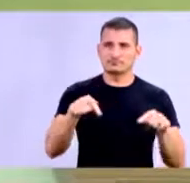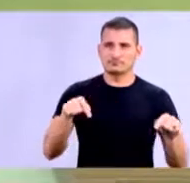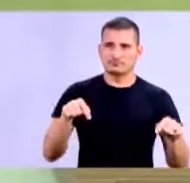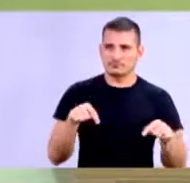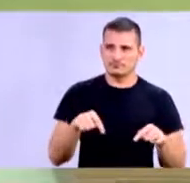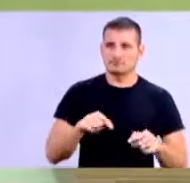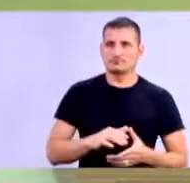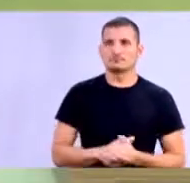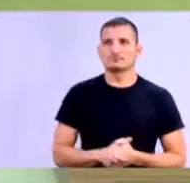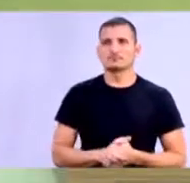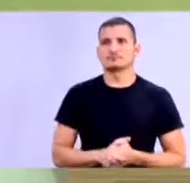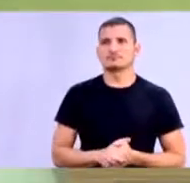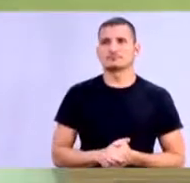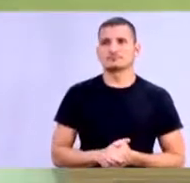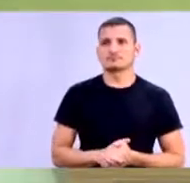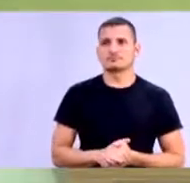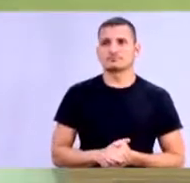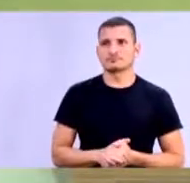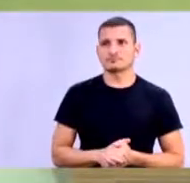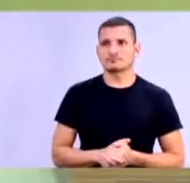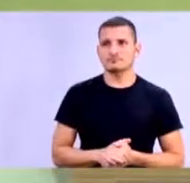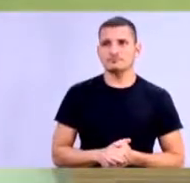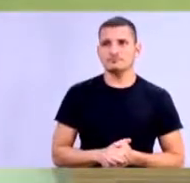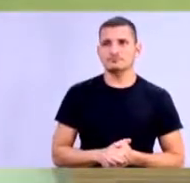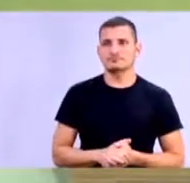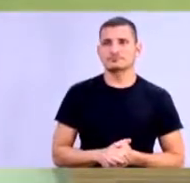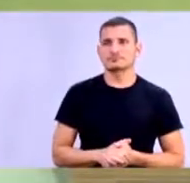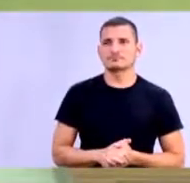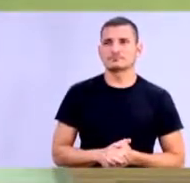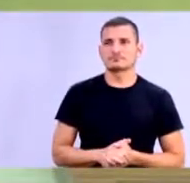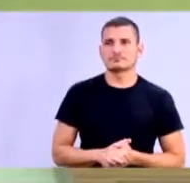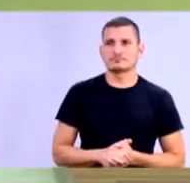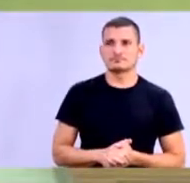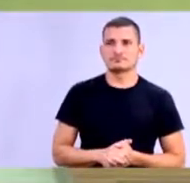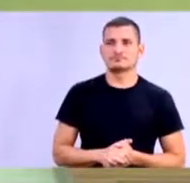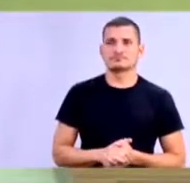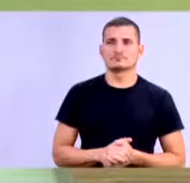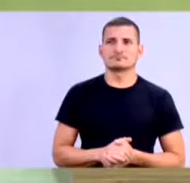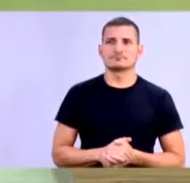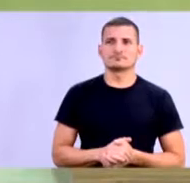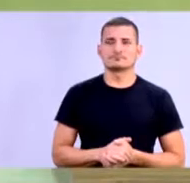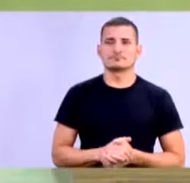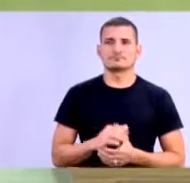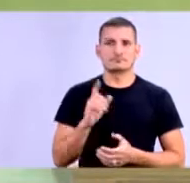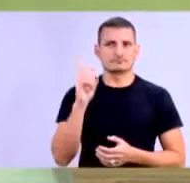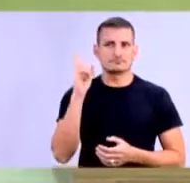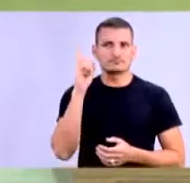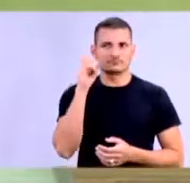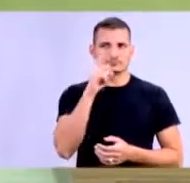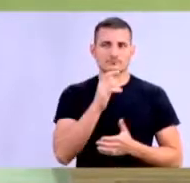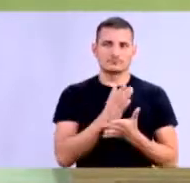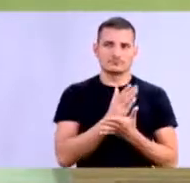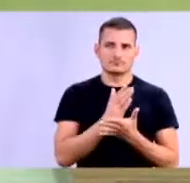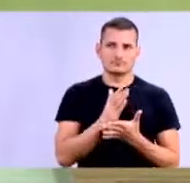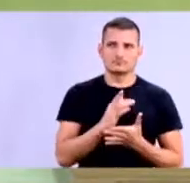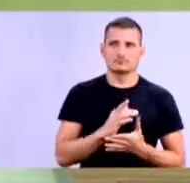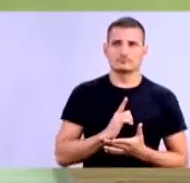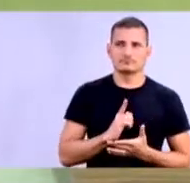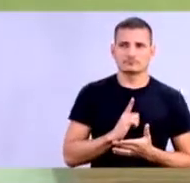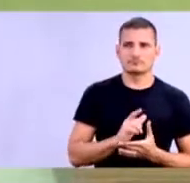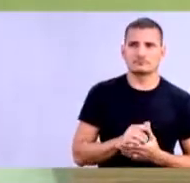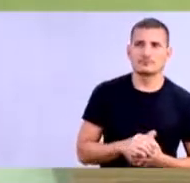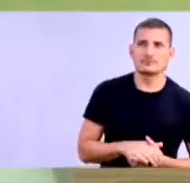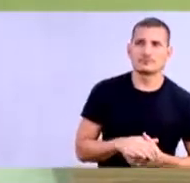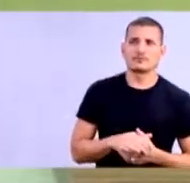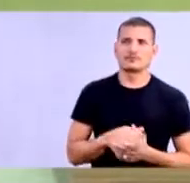citou os mesmos princípios e aí a gente está frisando então as dificuldades. Por quê, né? Ele diz que a